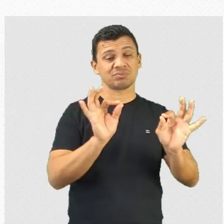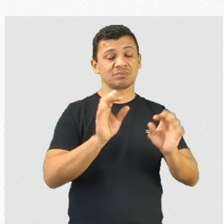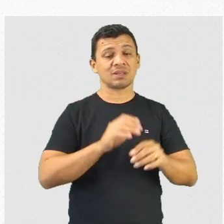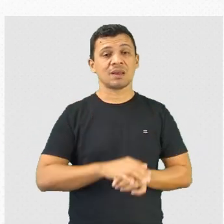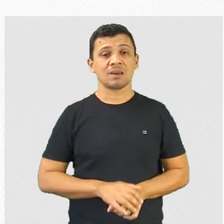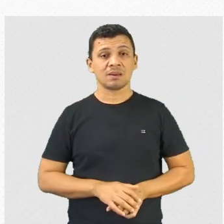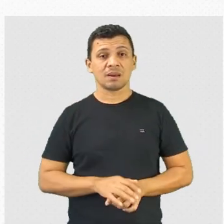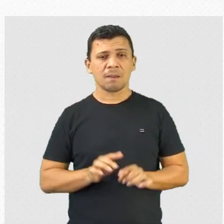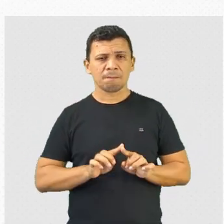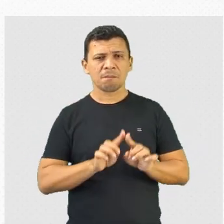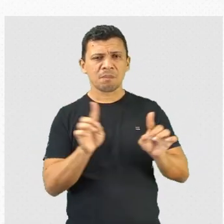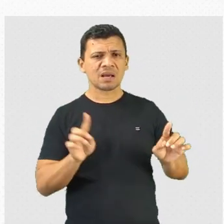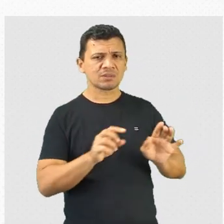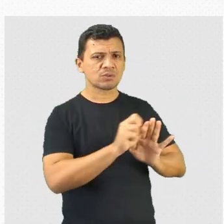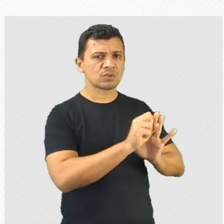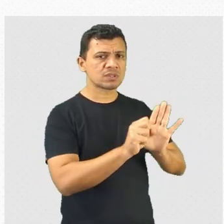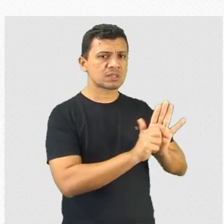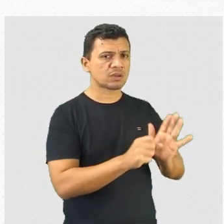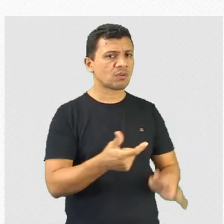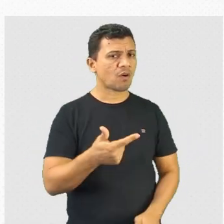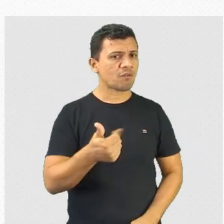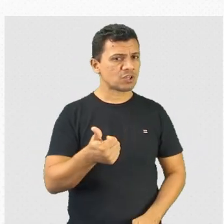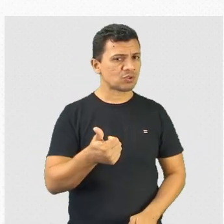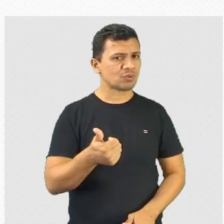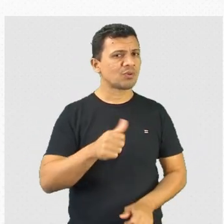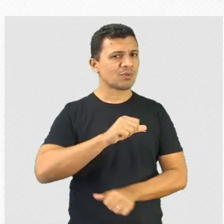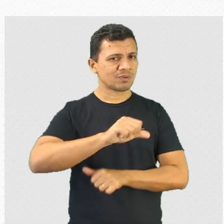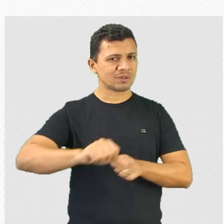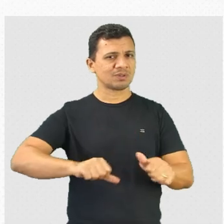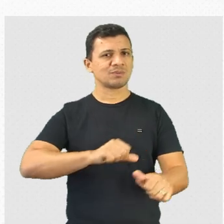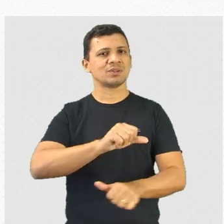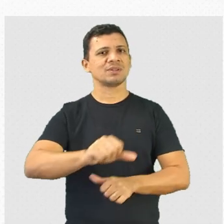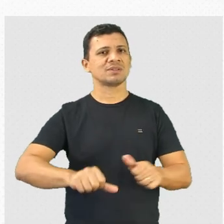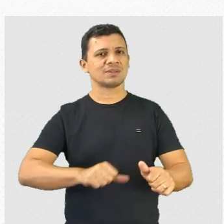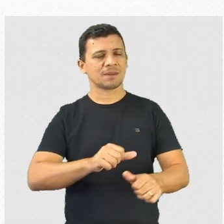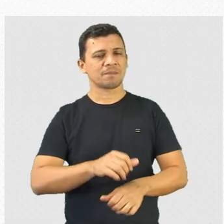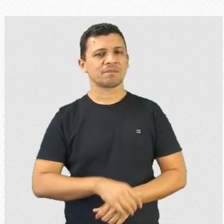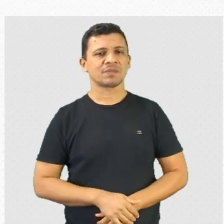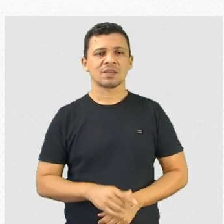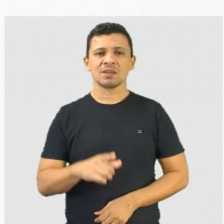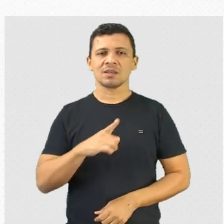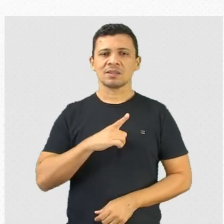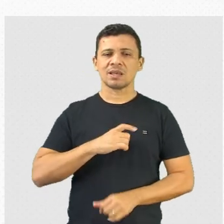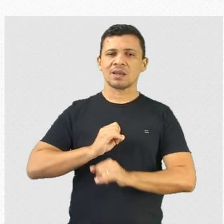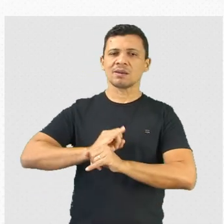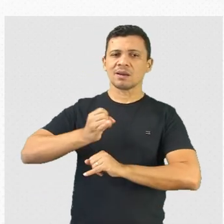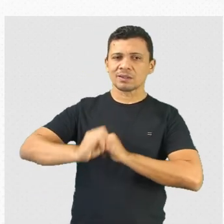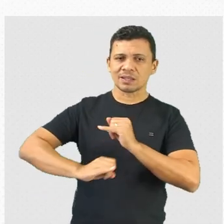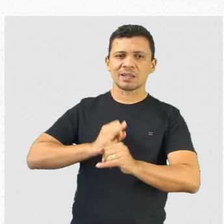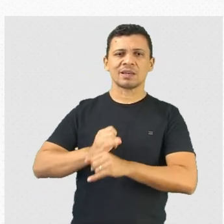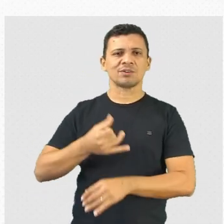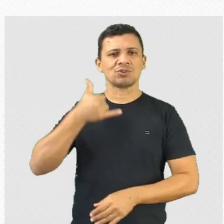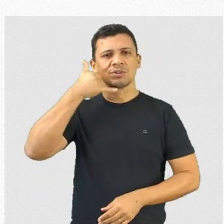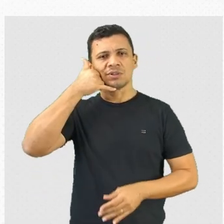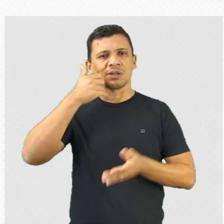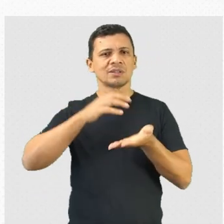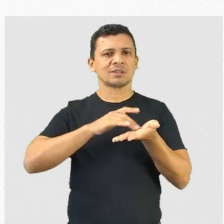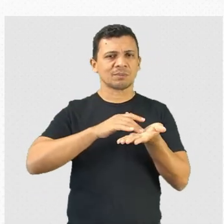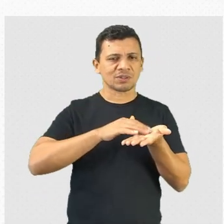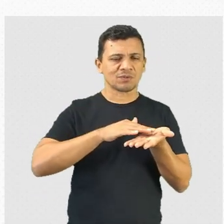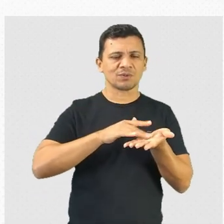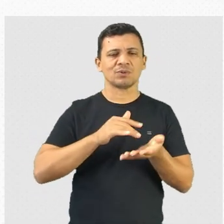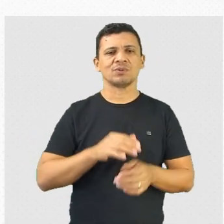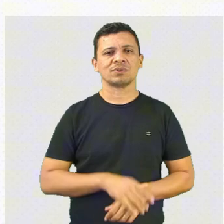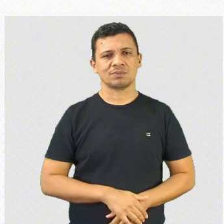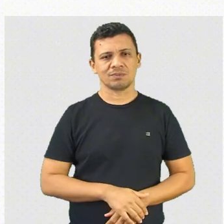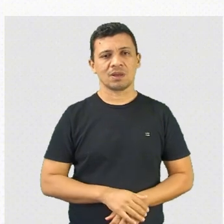Só que no século XXI nós temos esse diferencial. Como nós temos aí a questão da internet, dos smartphones, né, dos aparelhos